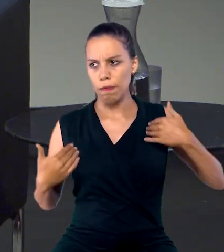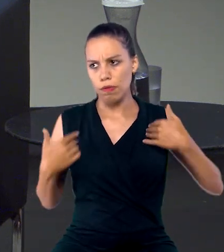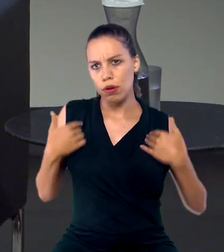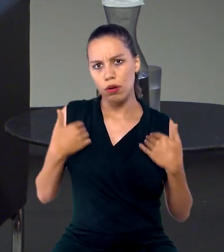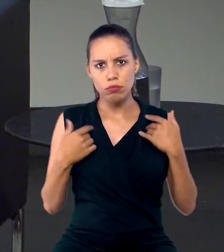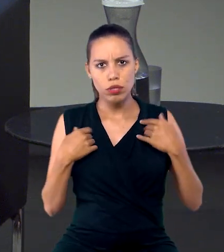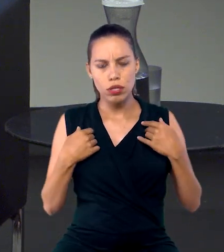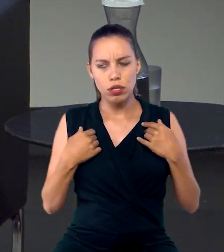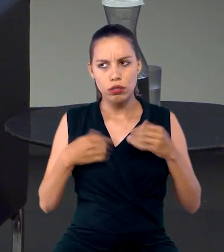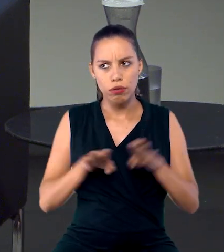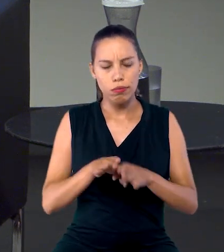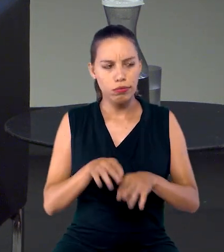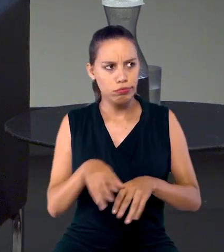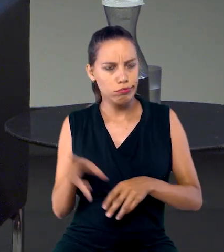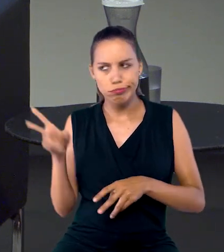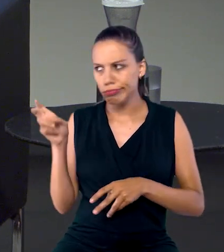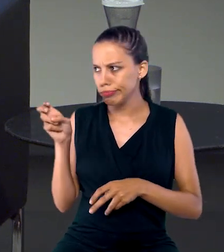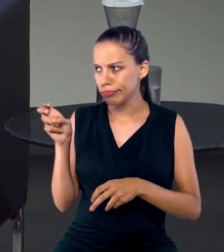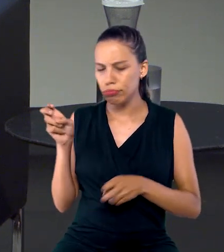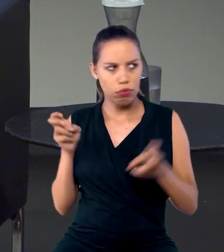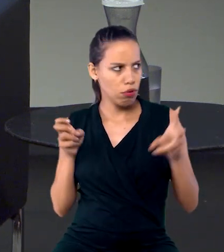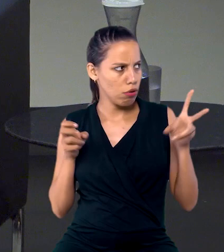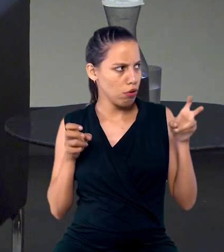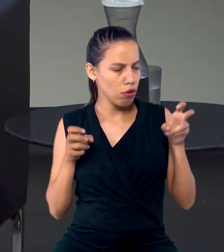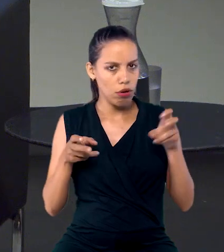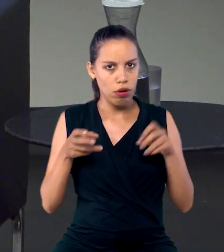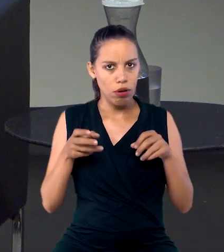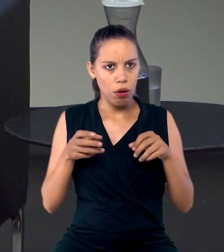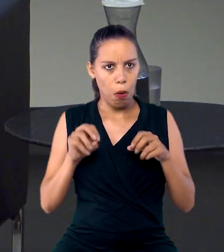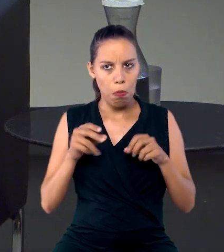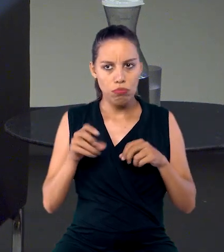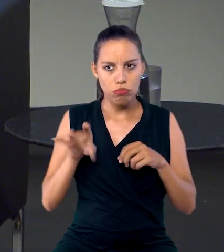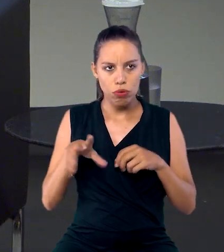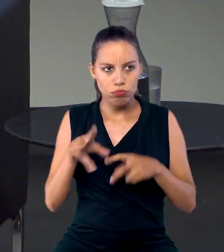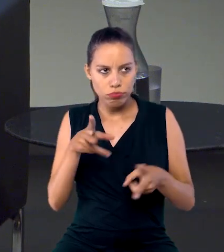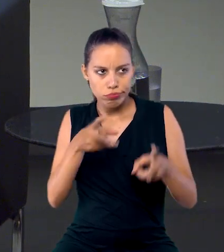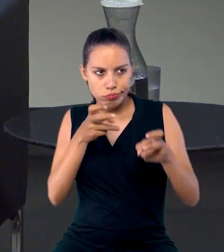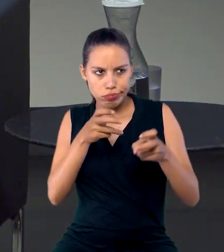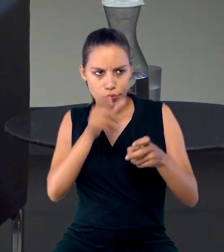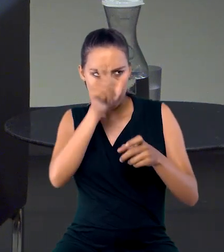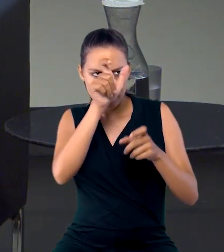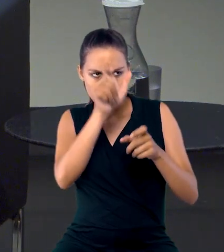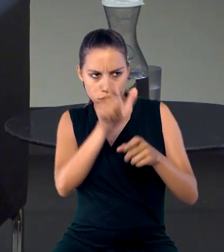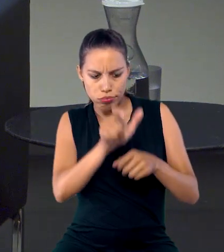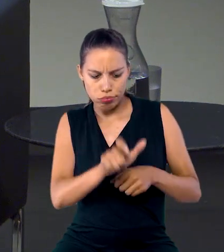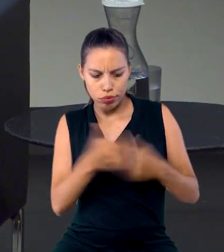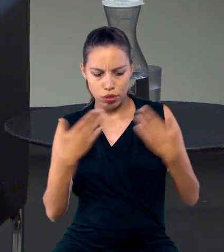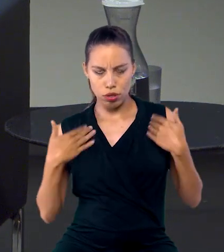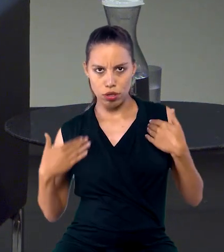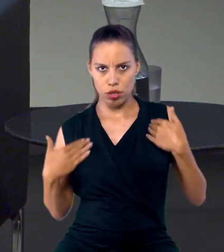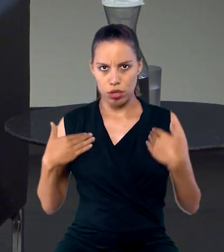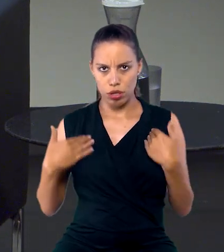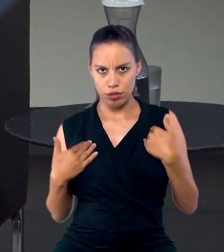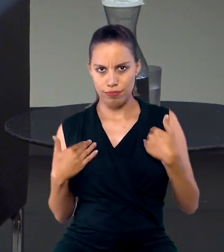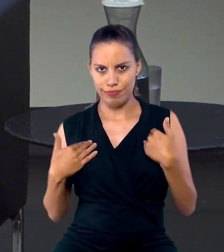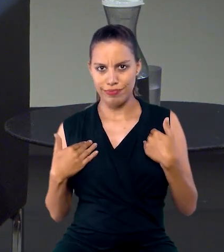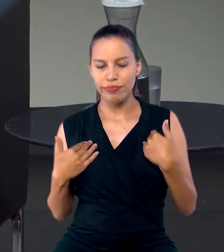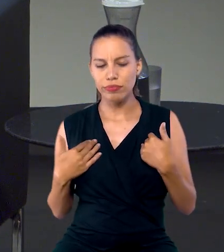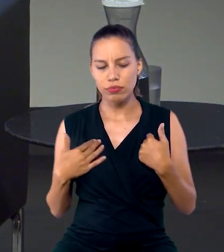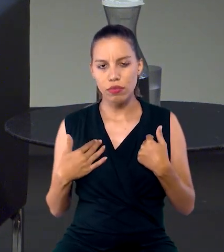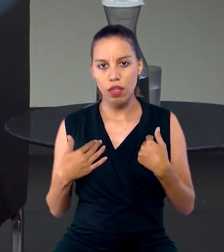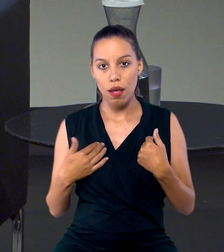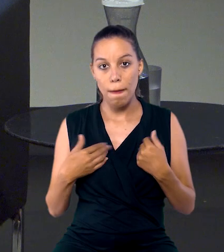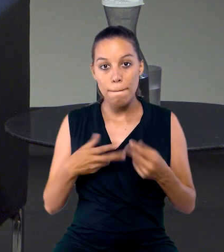escutar alguém ou algo que não diga nenhuma palavra. E é